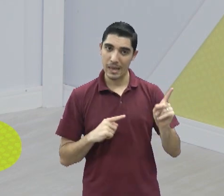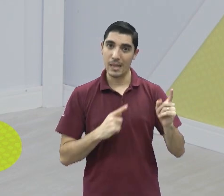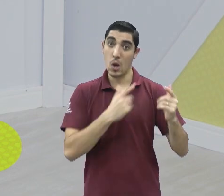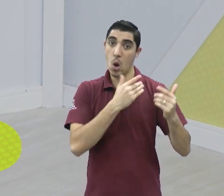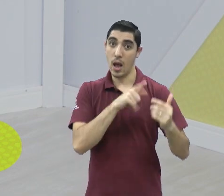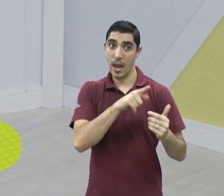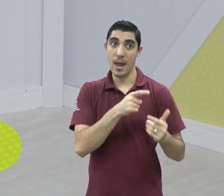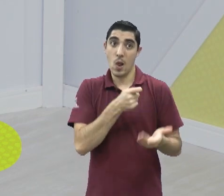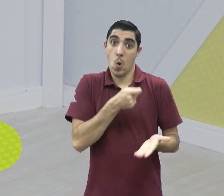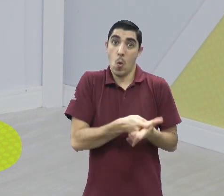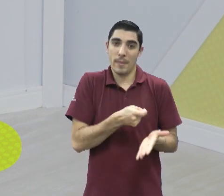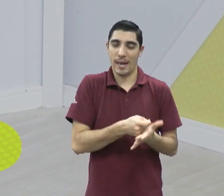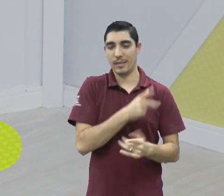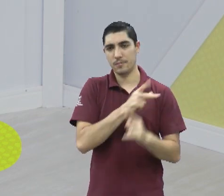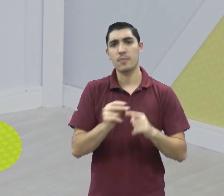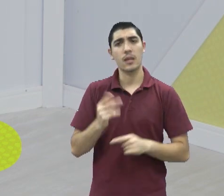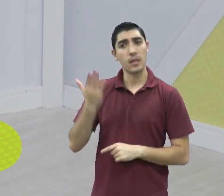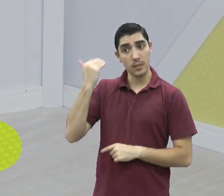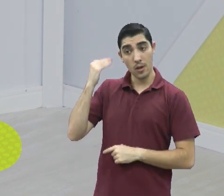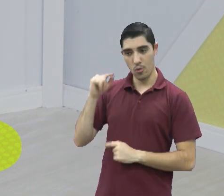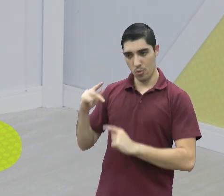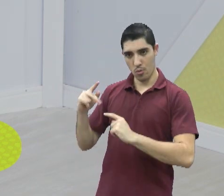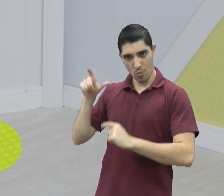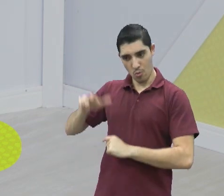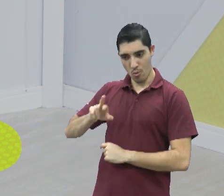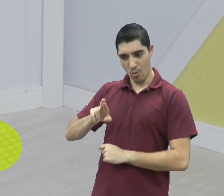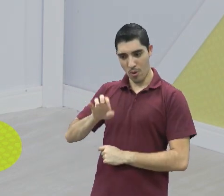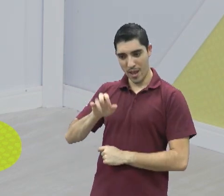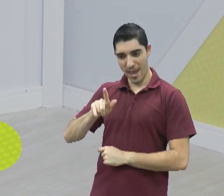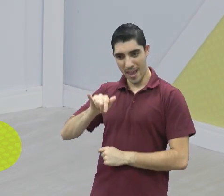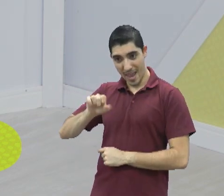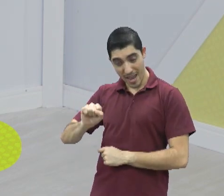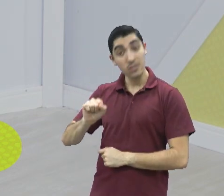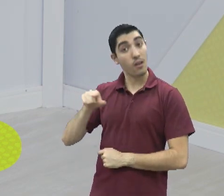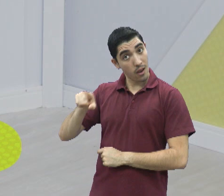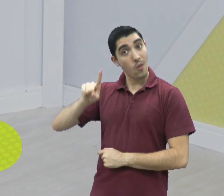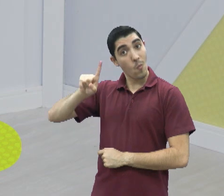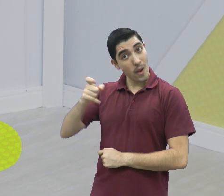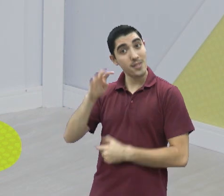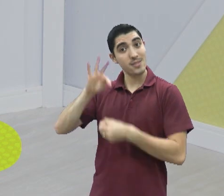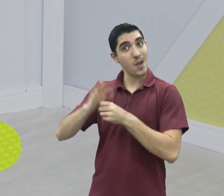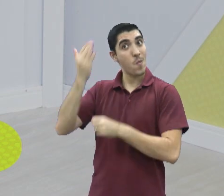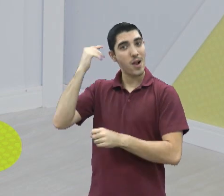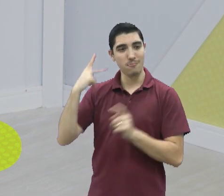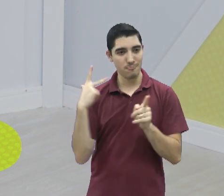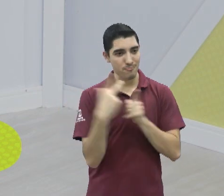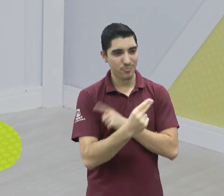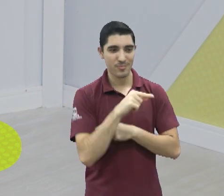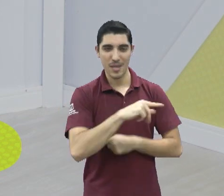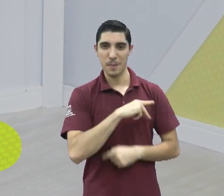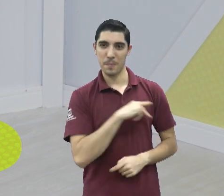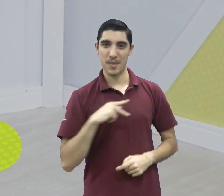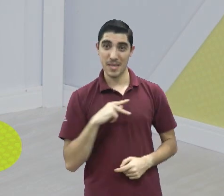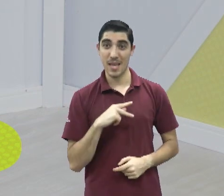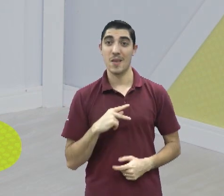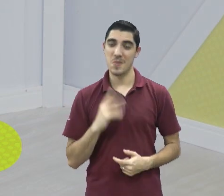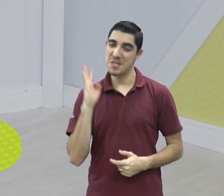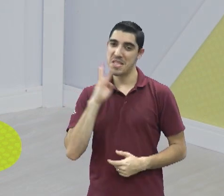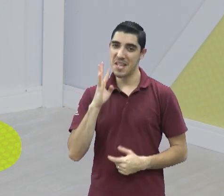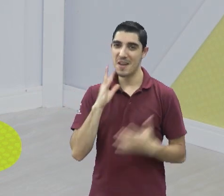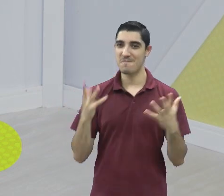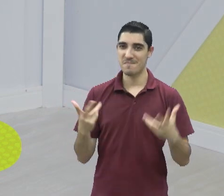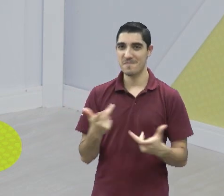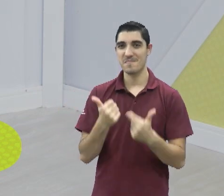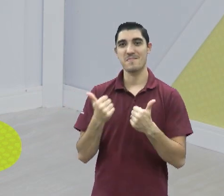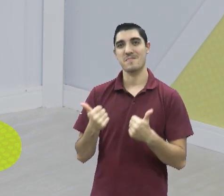Regis Marrelli era o técnico do São José quando foi campeão. Sim. Em cima do Pinheiros. Muito bacana o Regis revivendo este momento de decisão contra